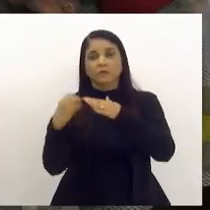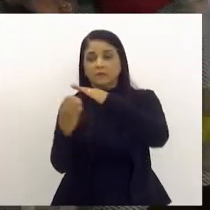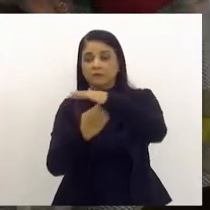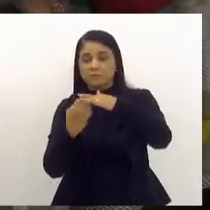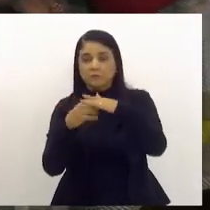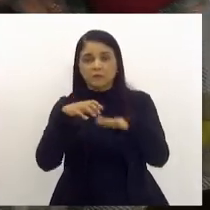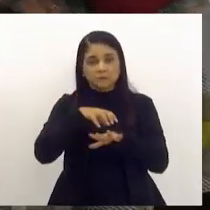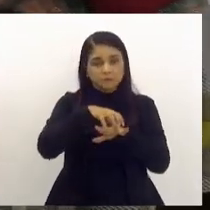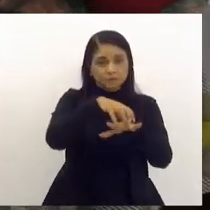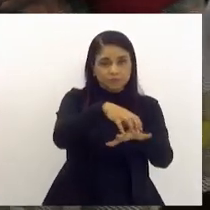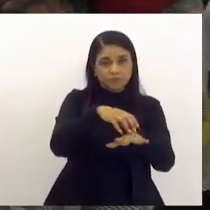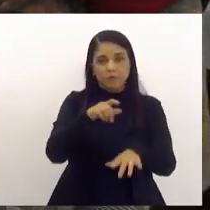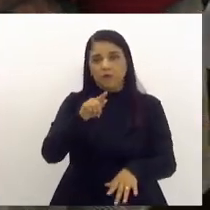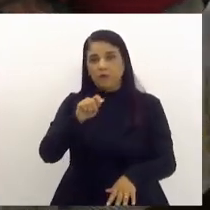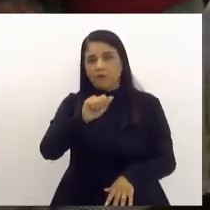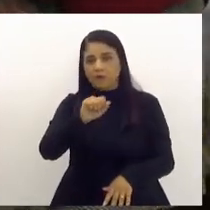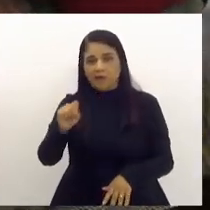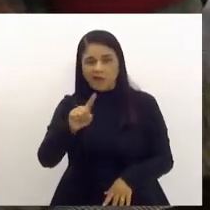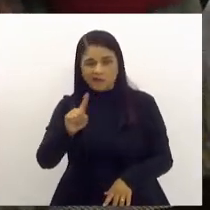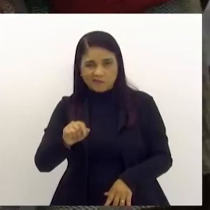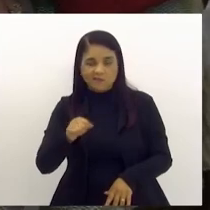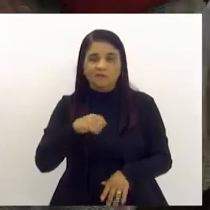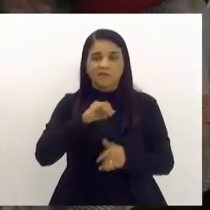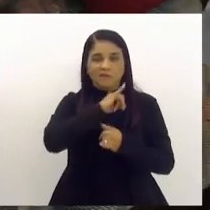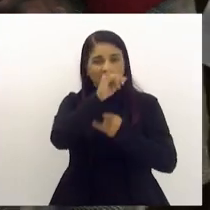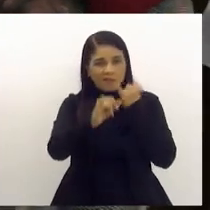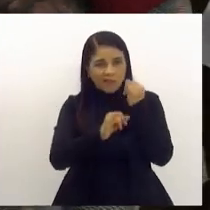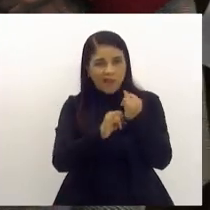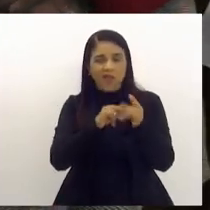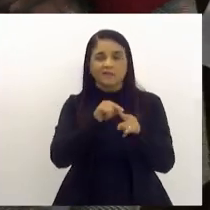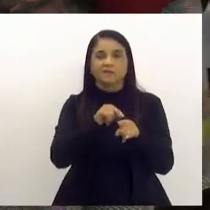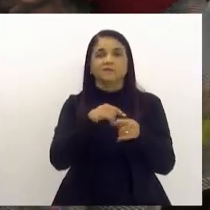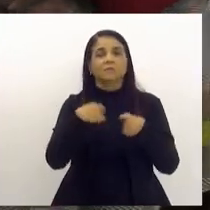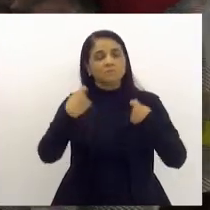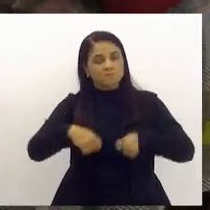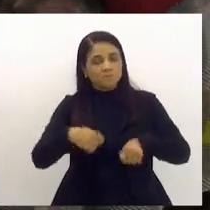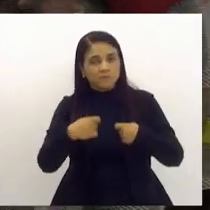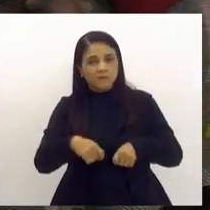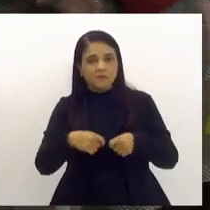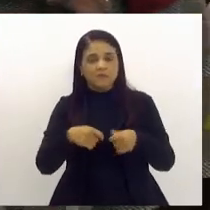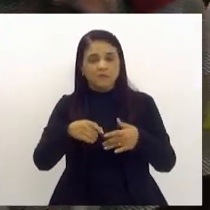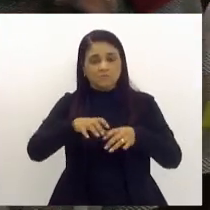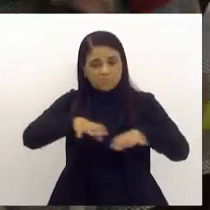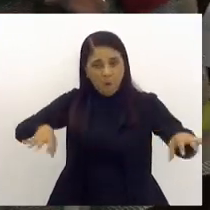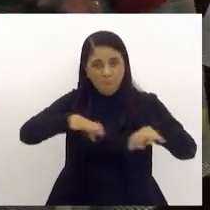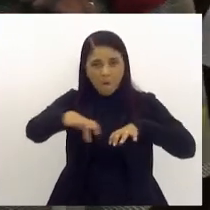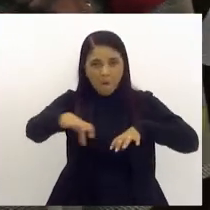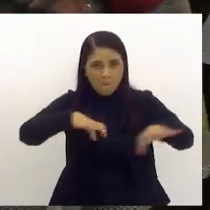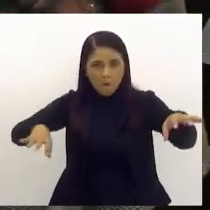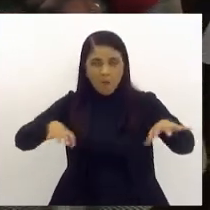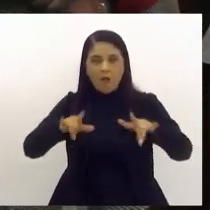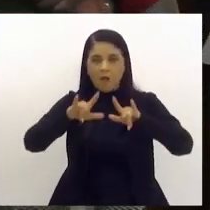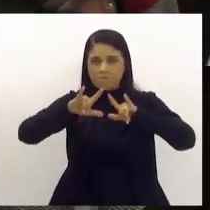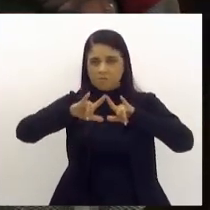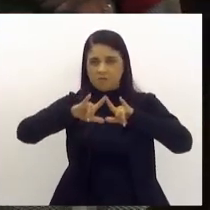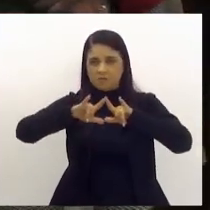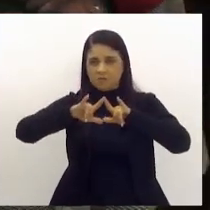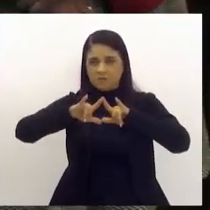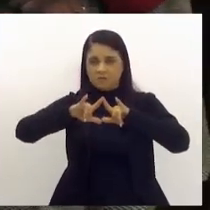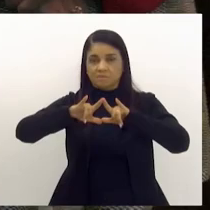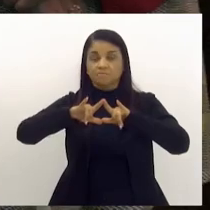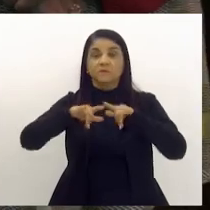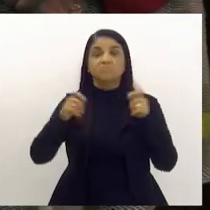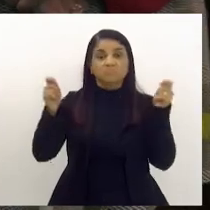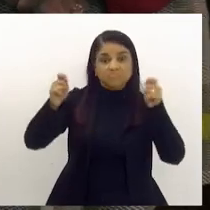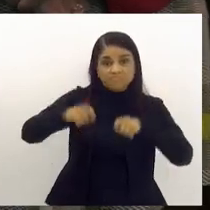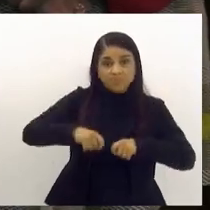transporte, gás, internet, ou seja, é preciso desarticular as forças das milícias e isso só será